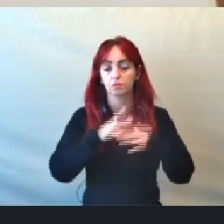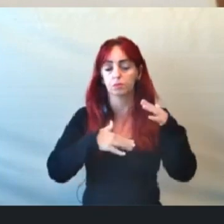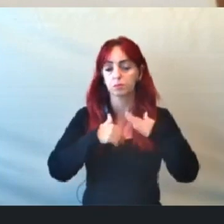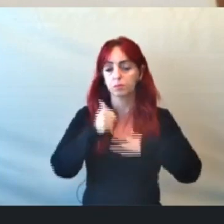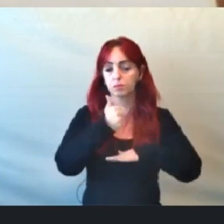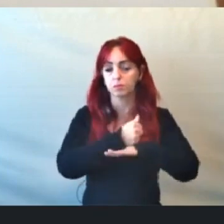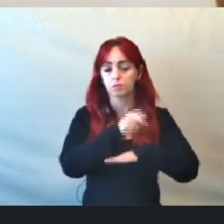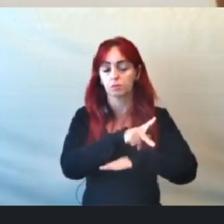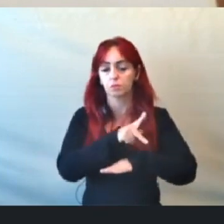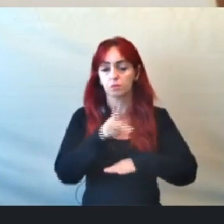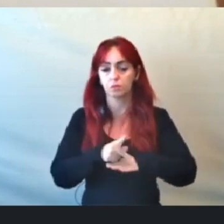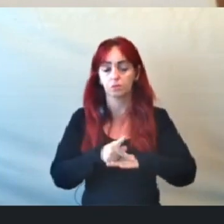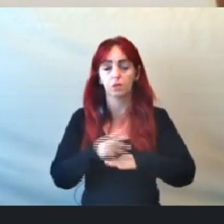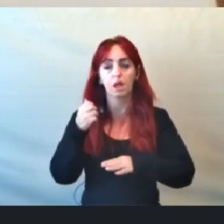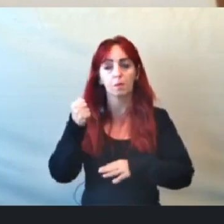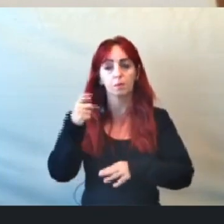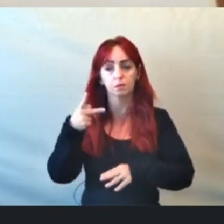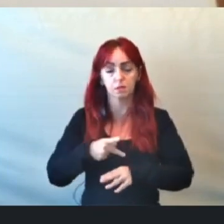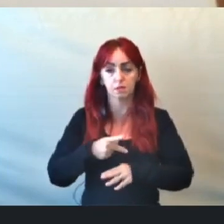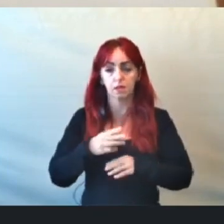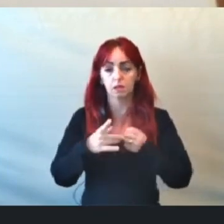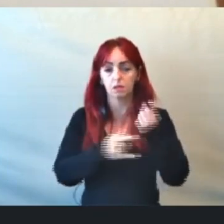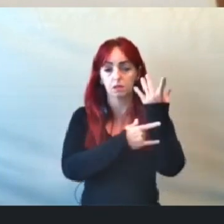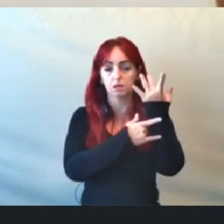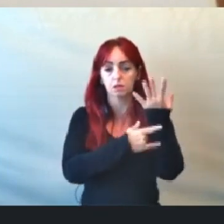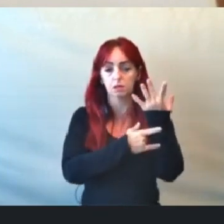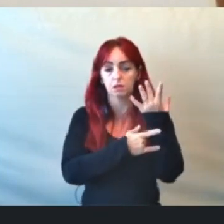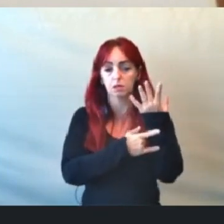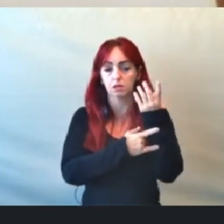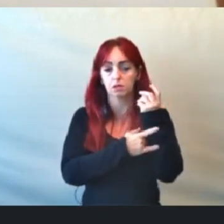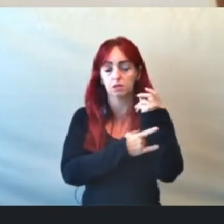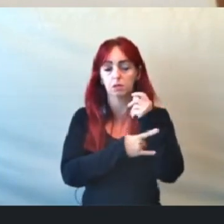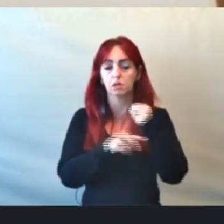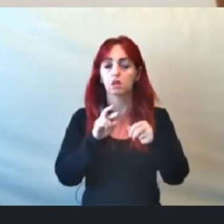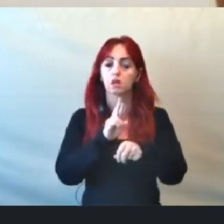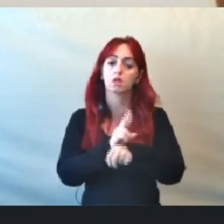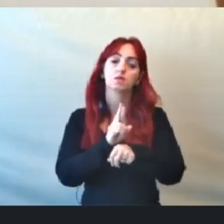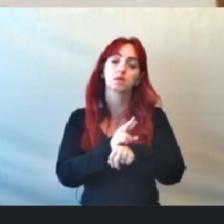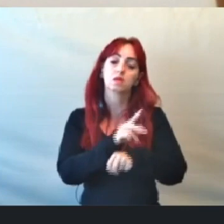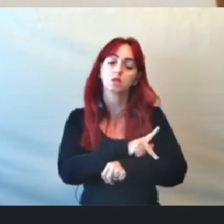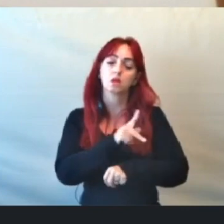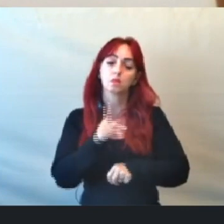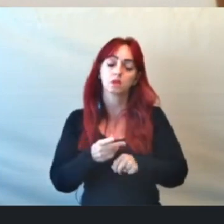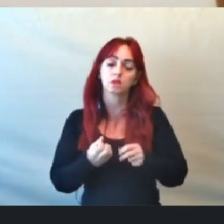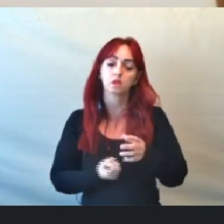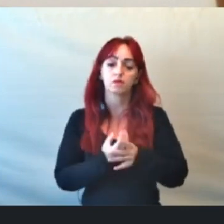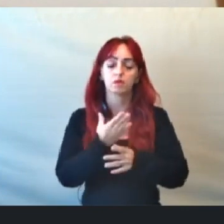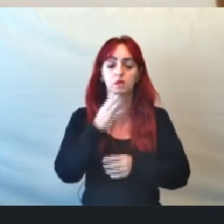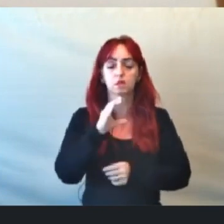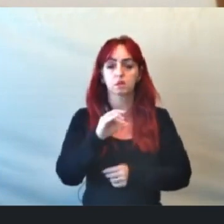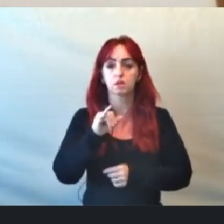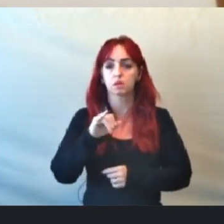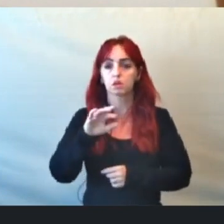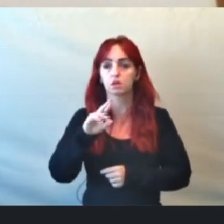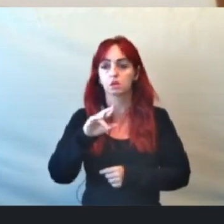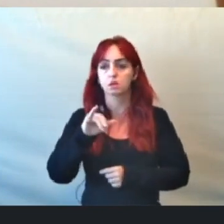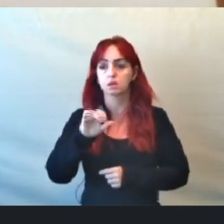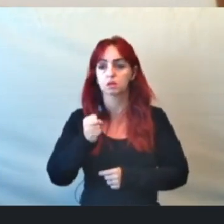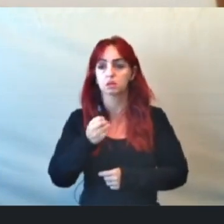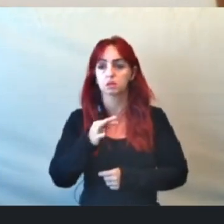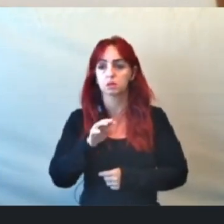e diretor-presidente da Fundação Cristiano Ottoni, cuja atividade é desenvolvida no